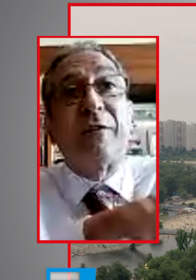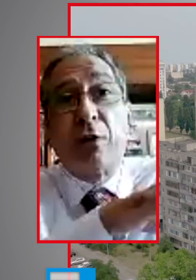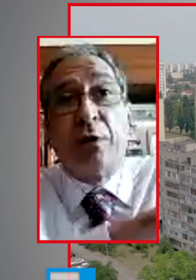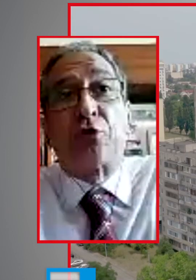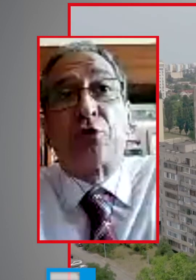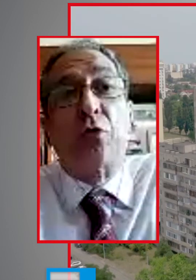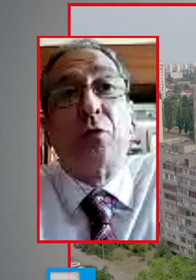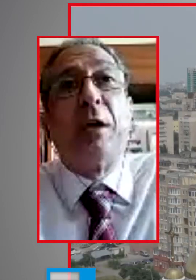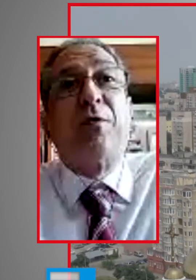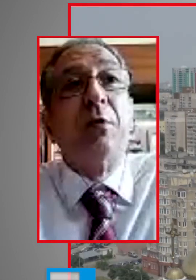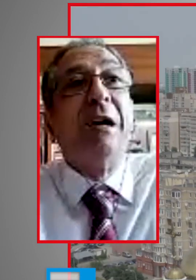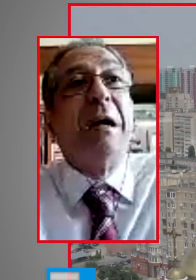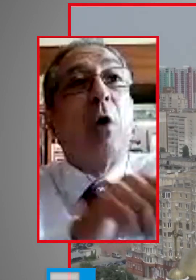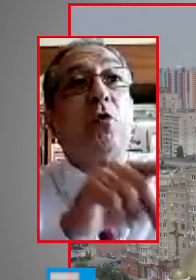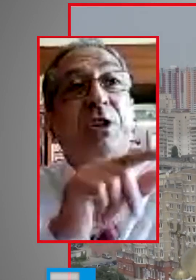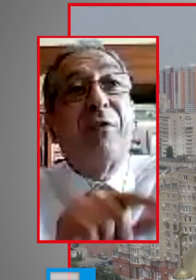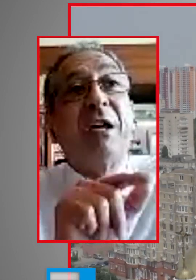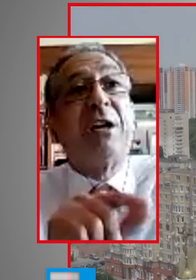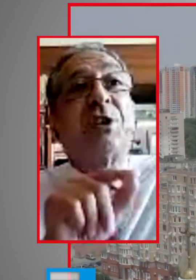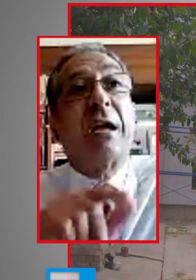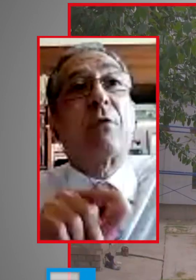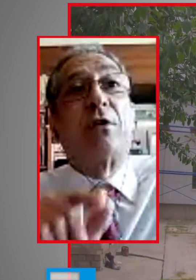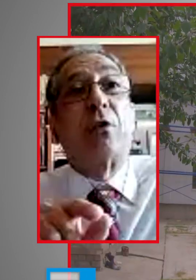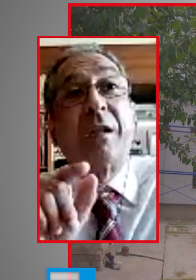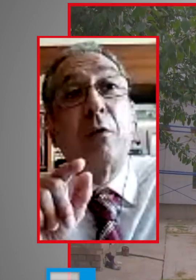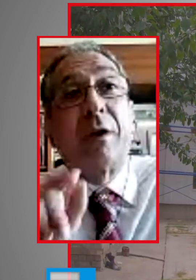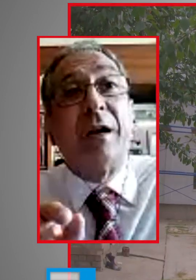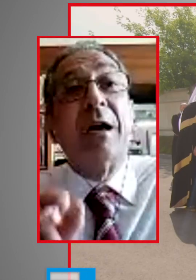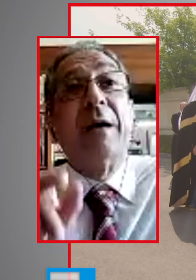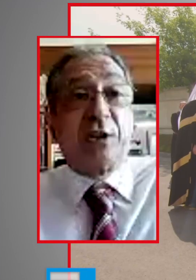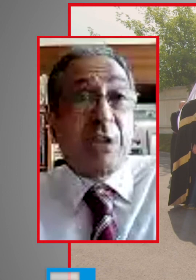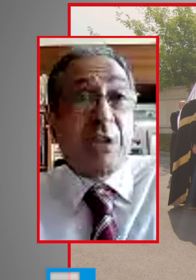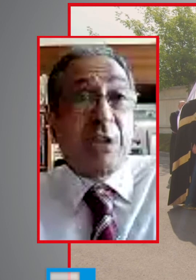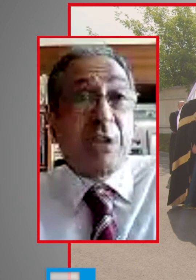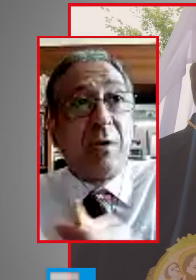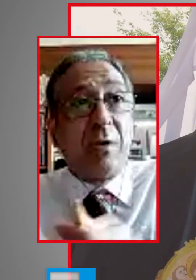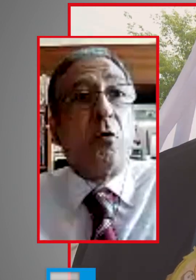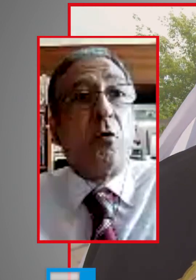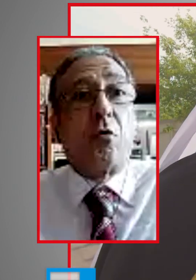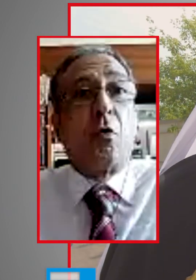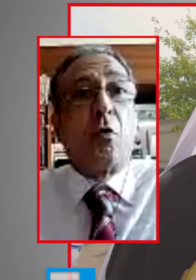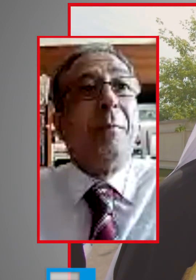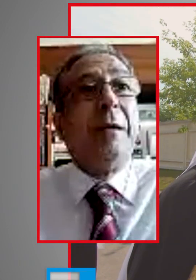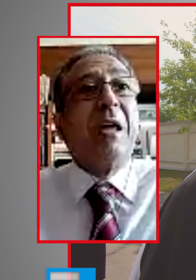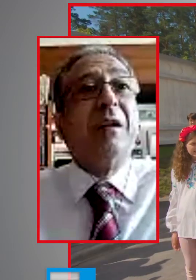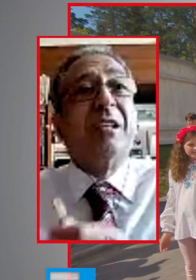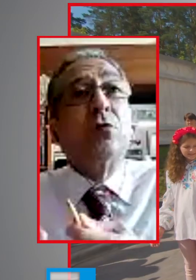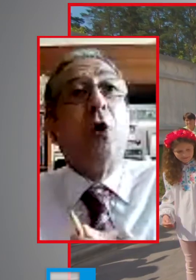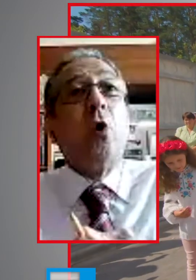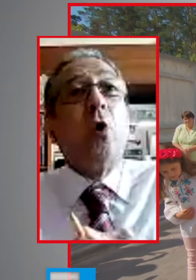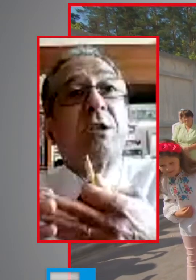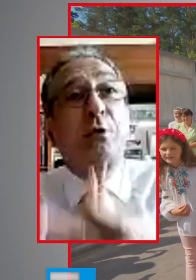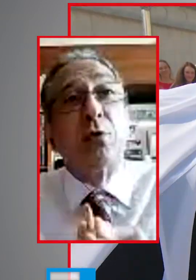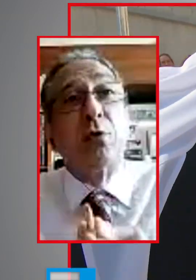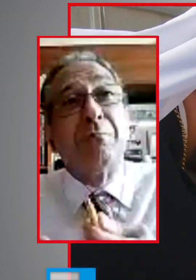que nós vimos no pequeno filme, é o chefe da Igreja Greco-Católica da Ucrânia, que está em comunhão com Roma. Ele tem sido uma